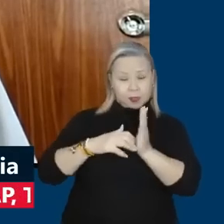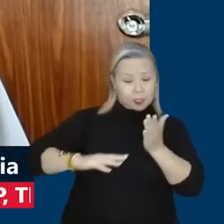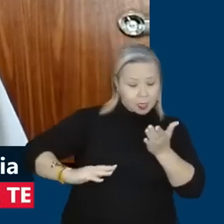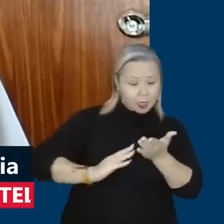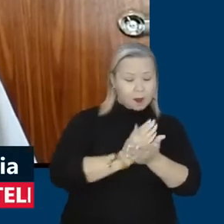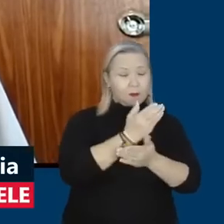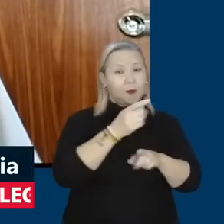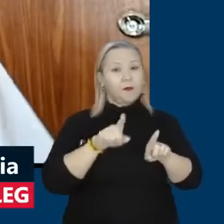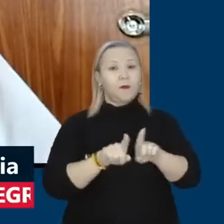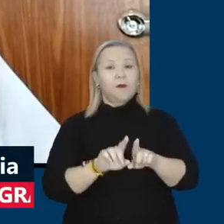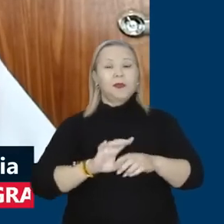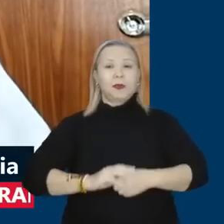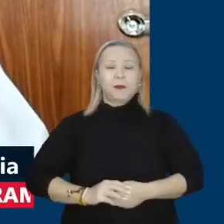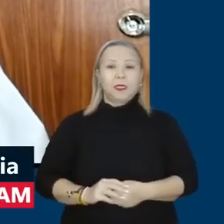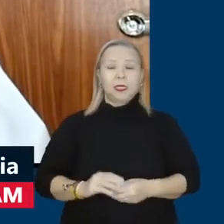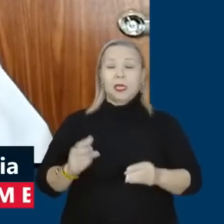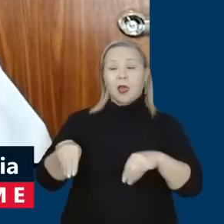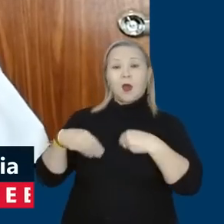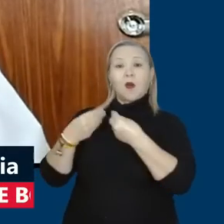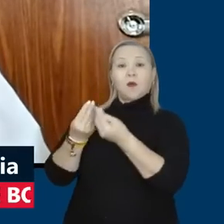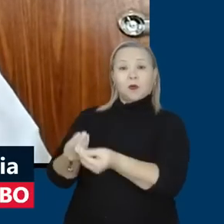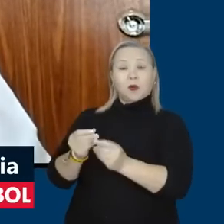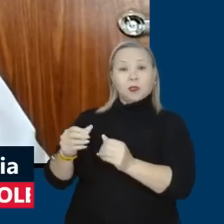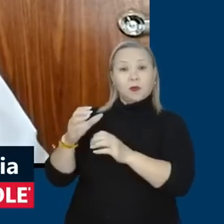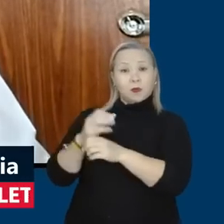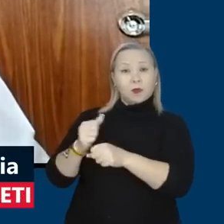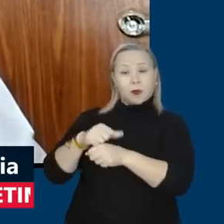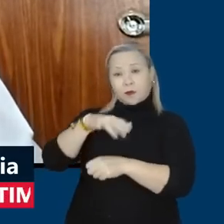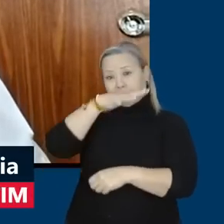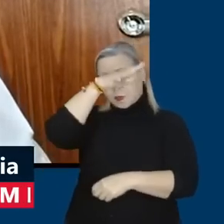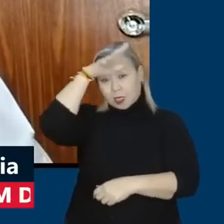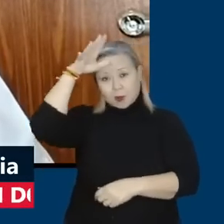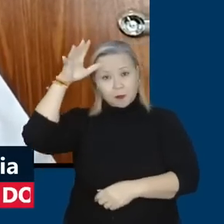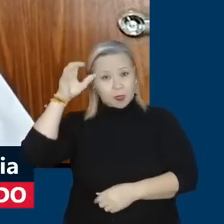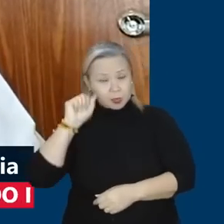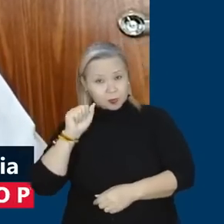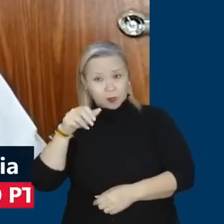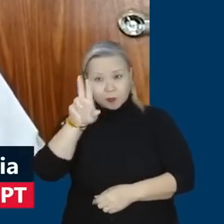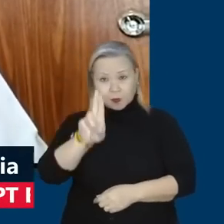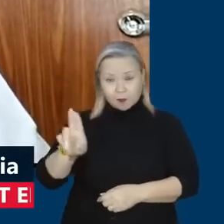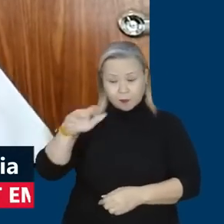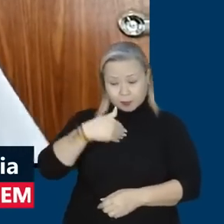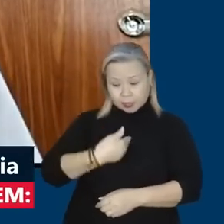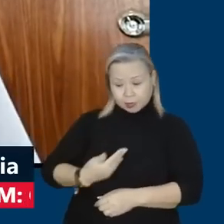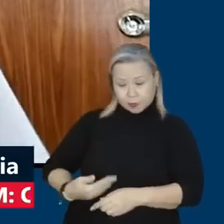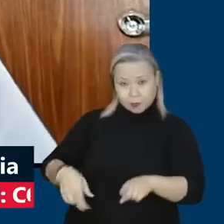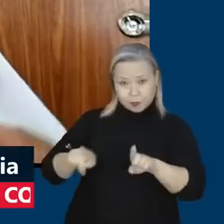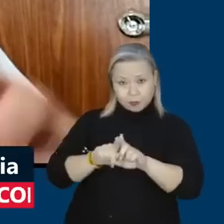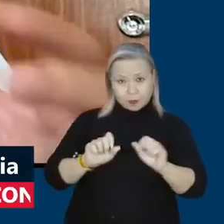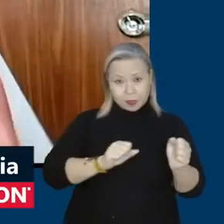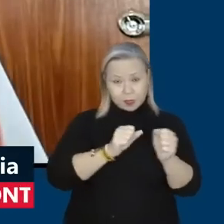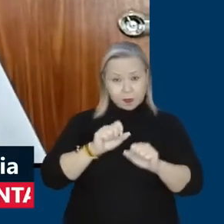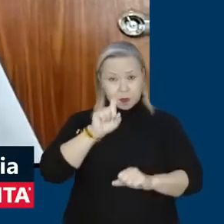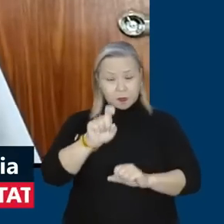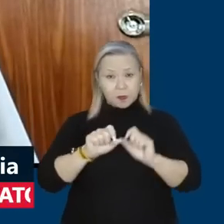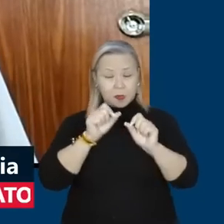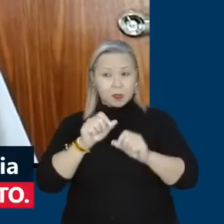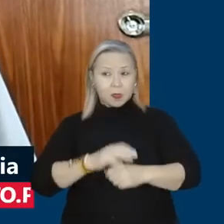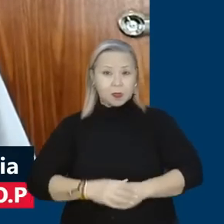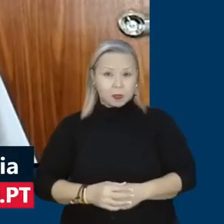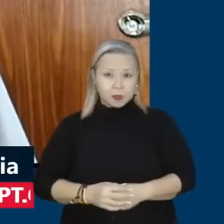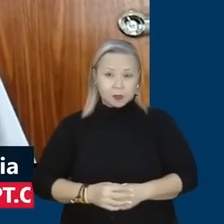aprovou que doações para o Fundo da Amazônia, para universidades públicas, também podem entrar